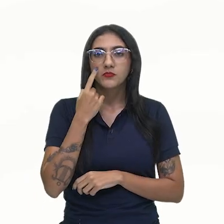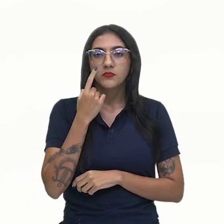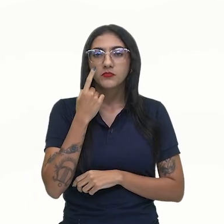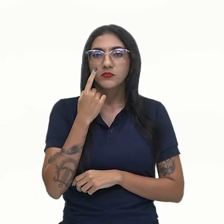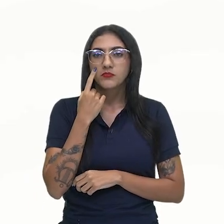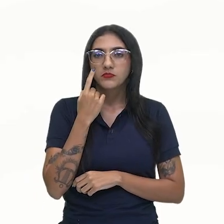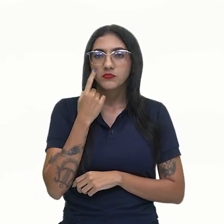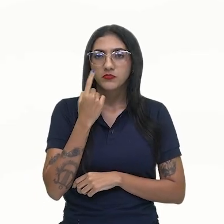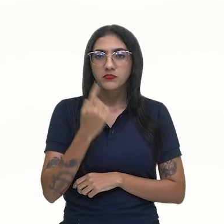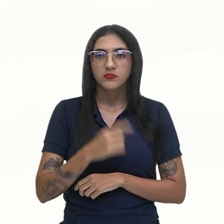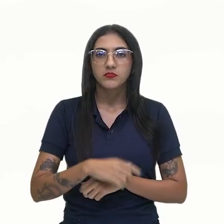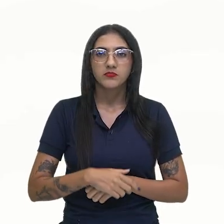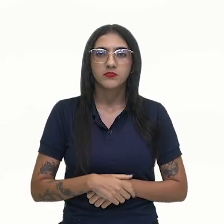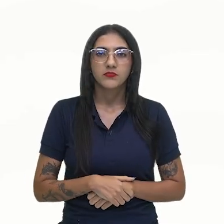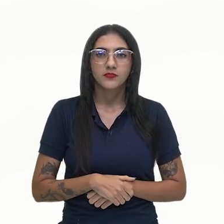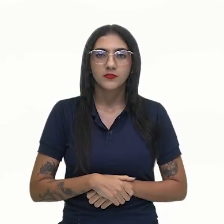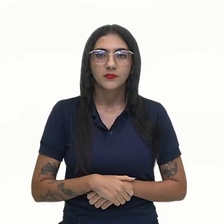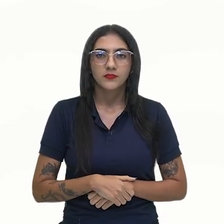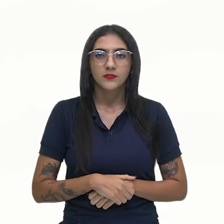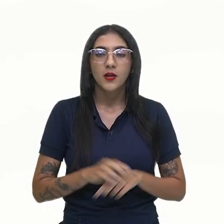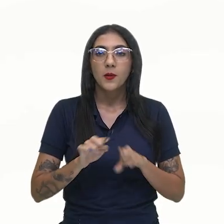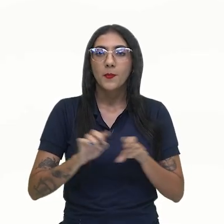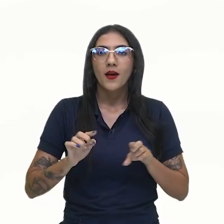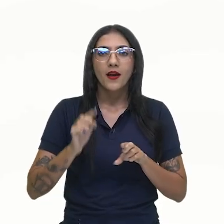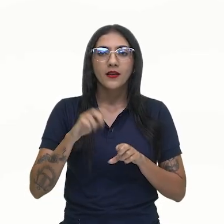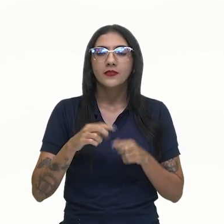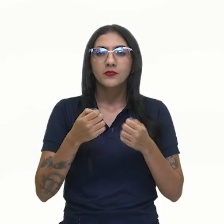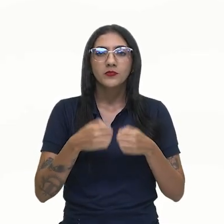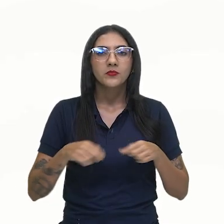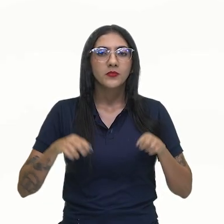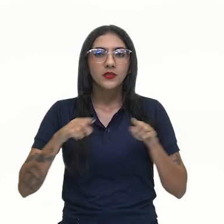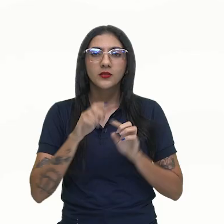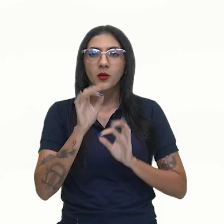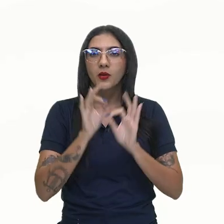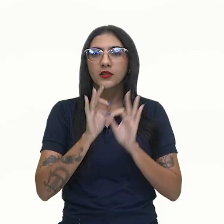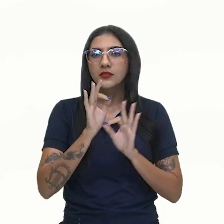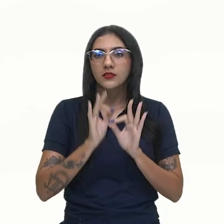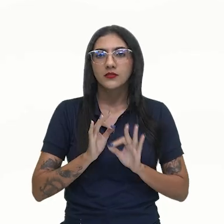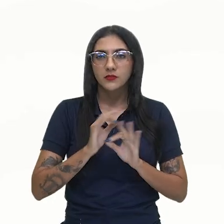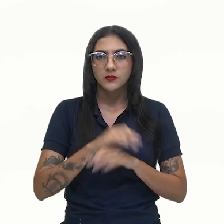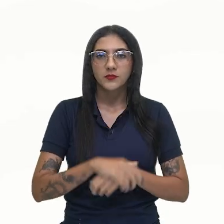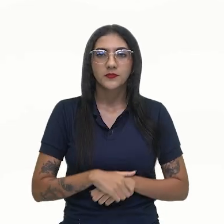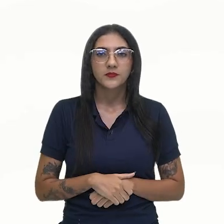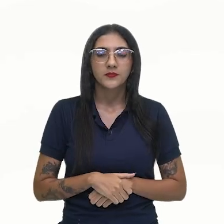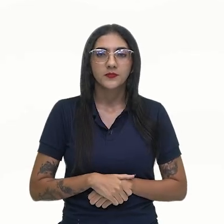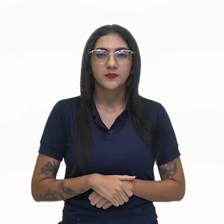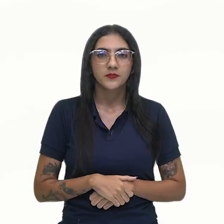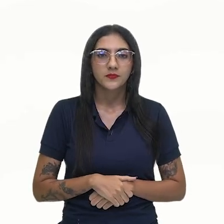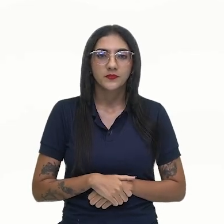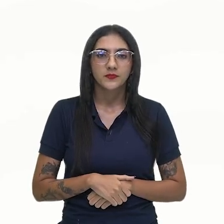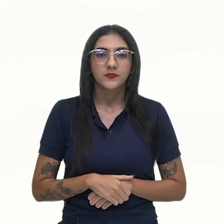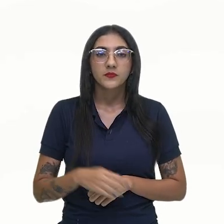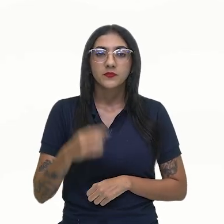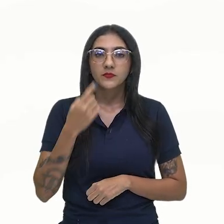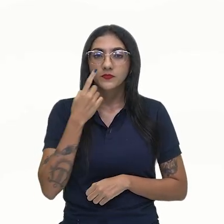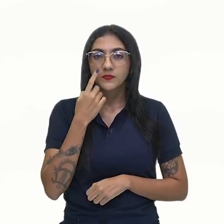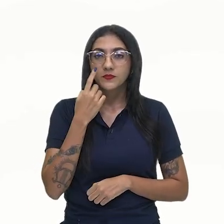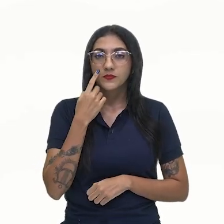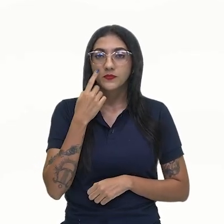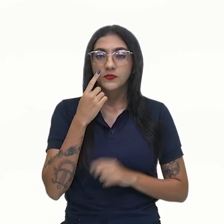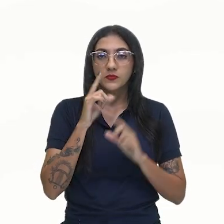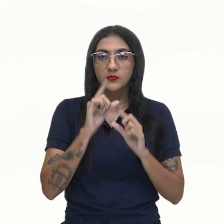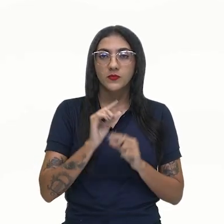o diagrama todo, mas não precisa de todos, eu preciso distribuir apenas 6. Então, como é que vai ser? Começa sempre no